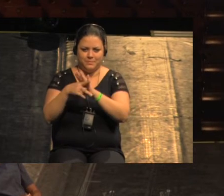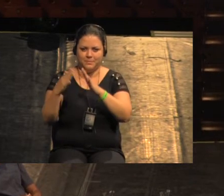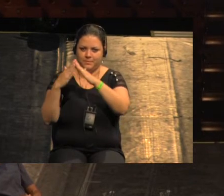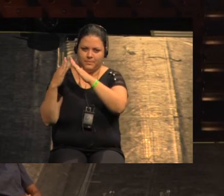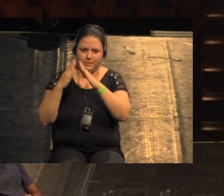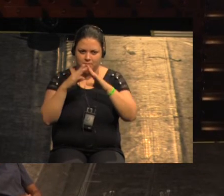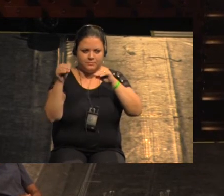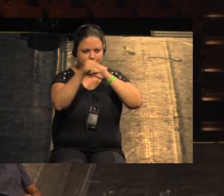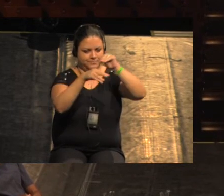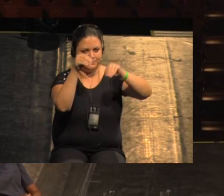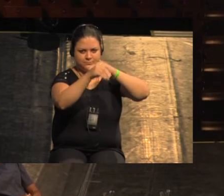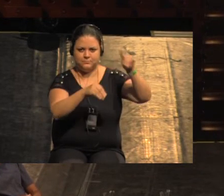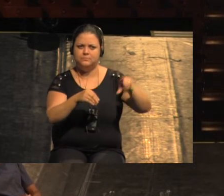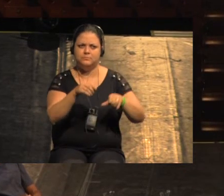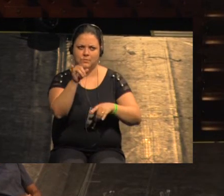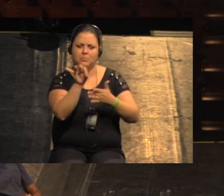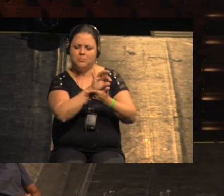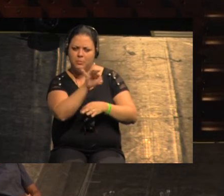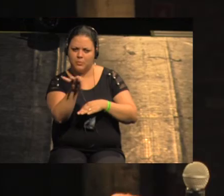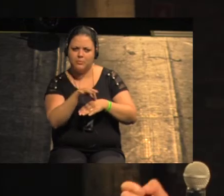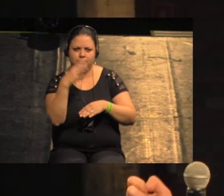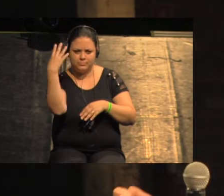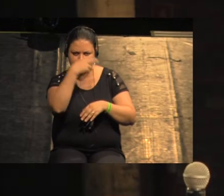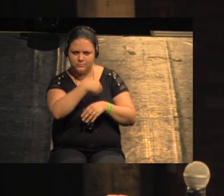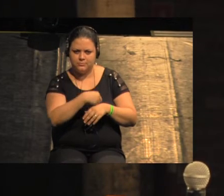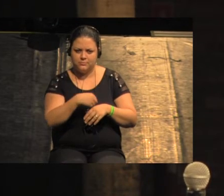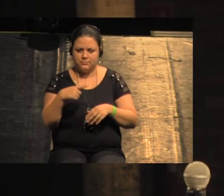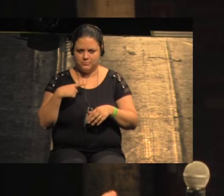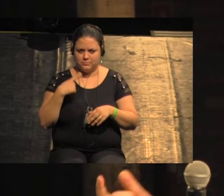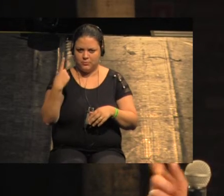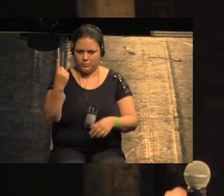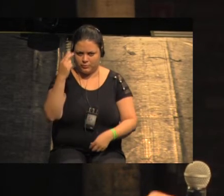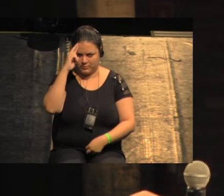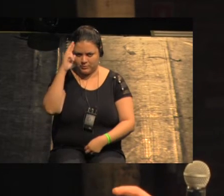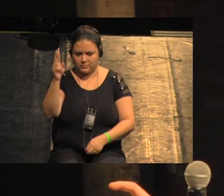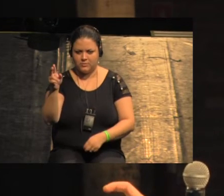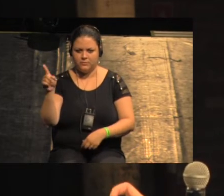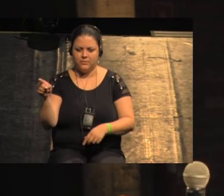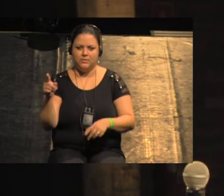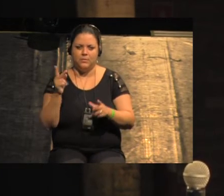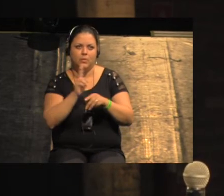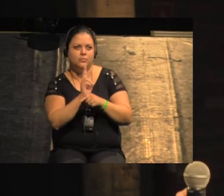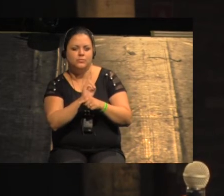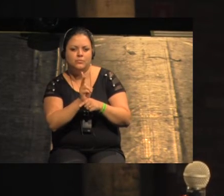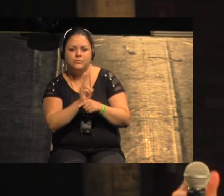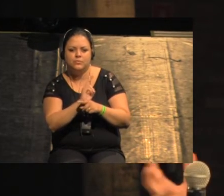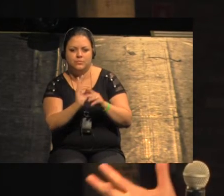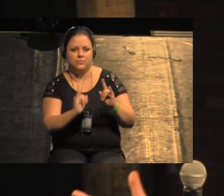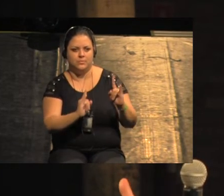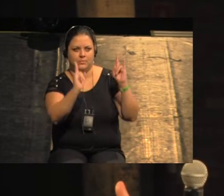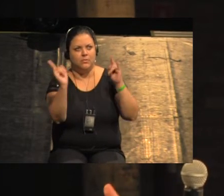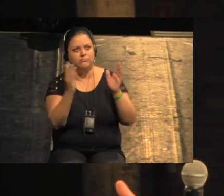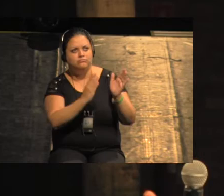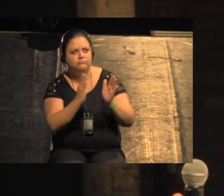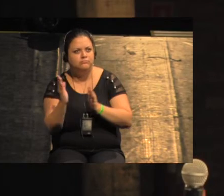inglês que chama Greenshaw. São projetos belíssimos. Tem um sujeito que é responsável pela vida dos edifícios, que é um sujeito, um